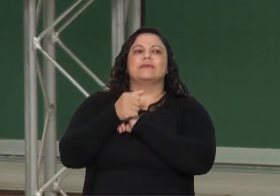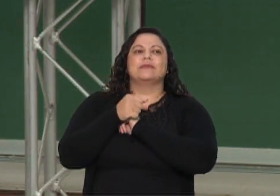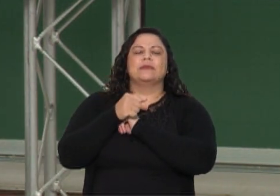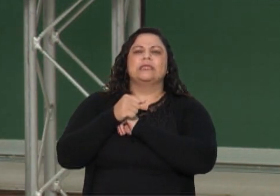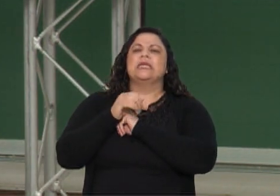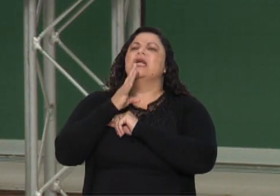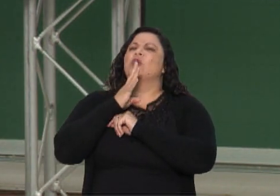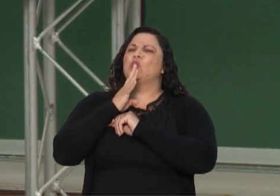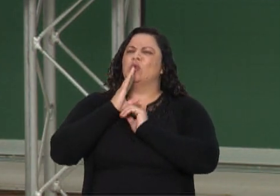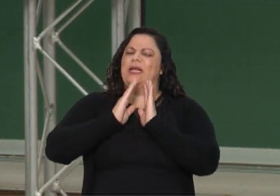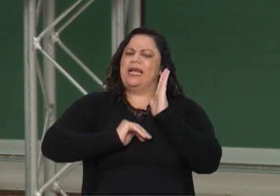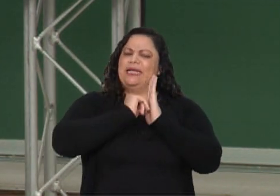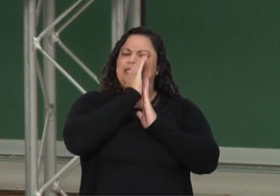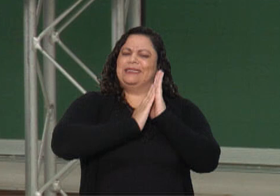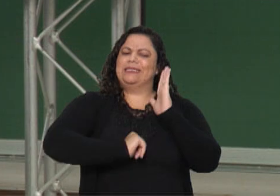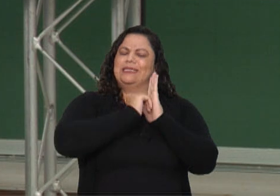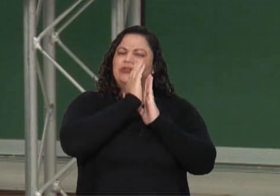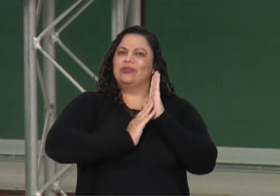Tinta?